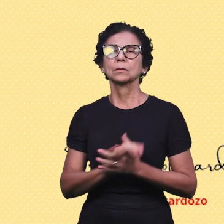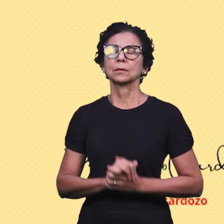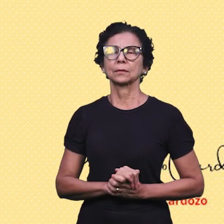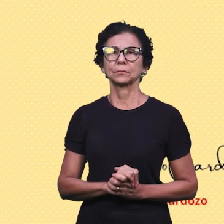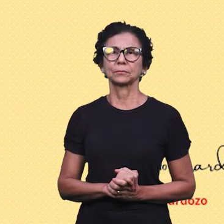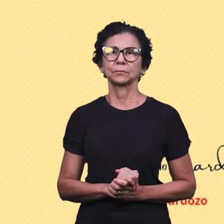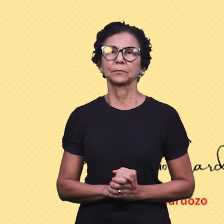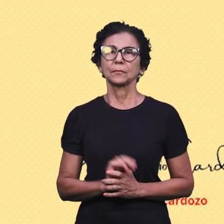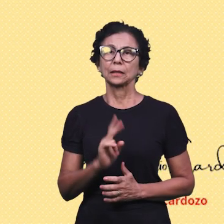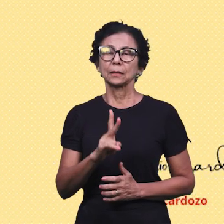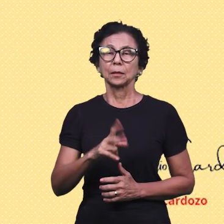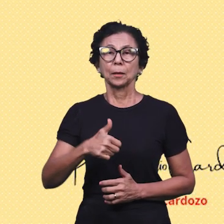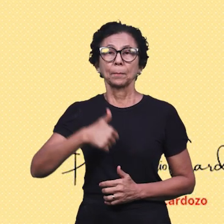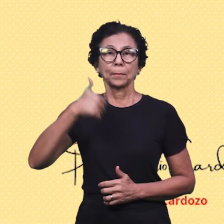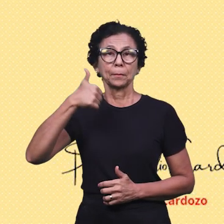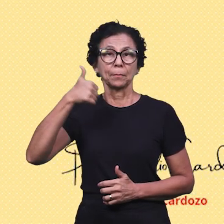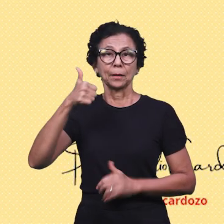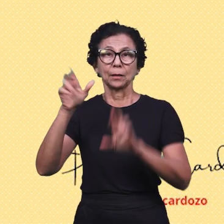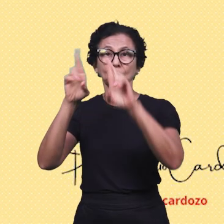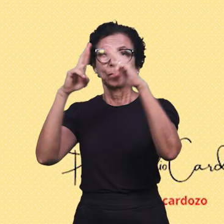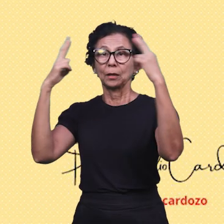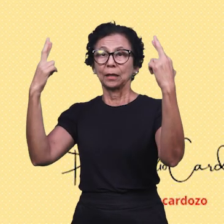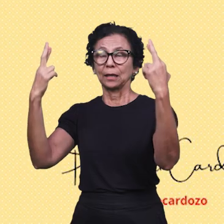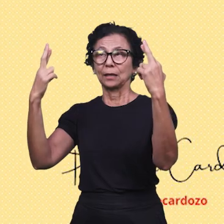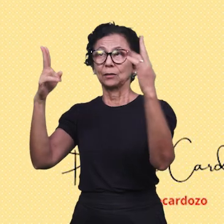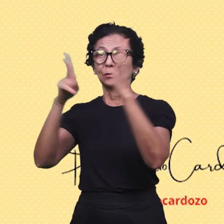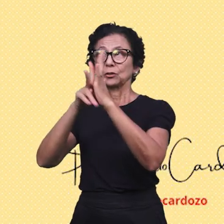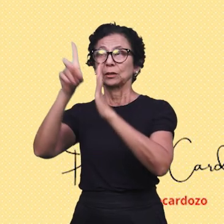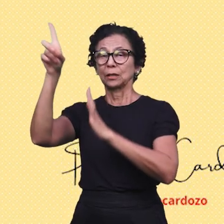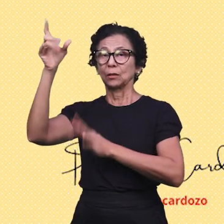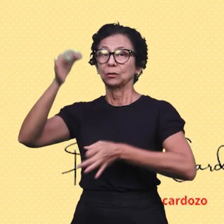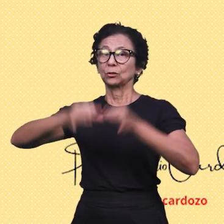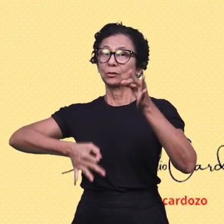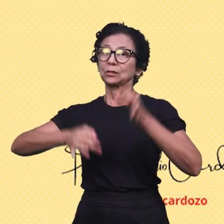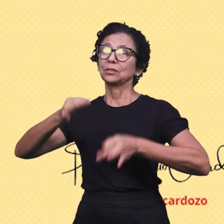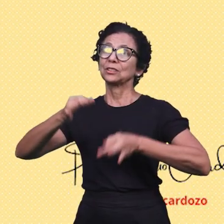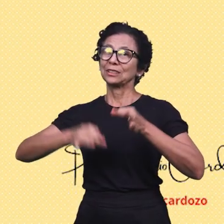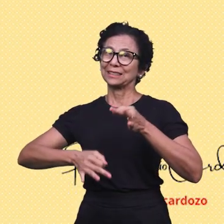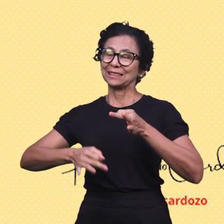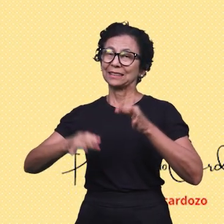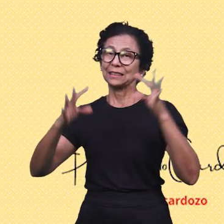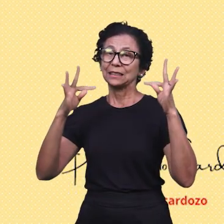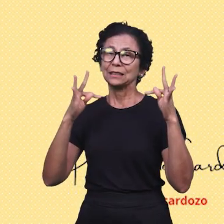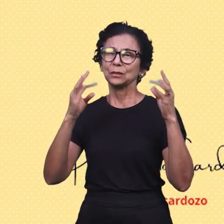pois, em primeiro lugar o reino de Deus e a sua justiça, e